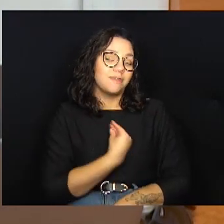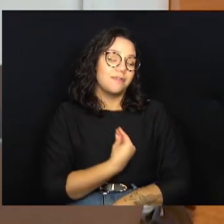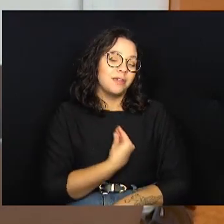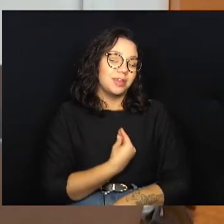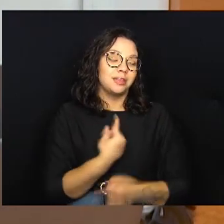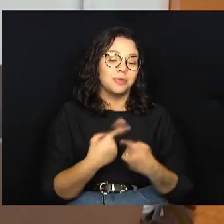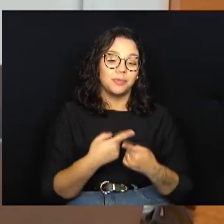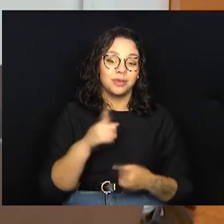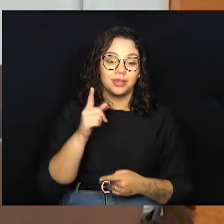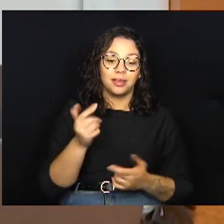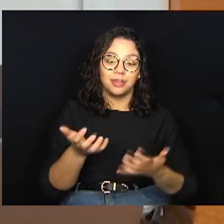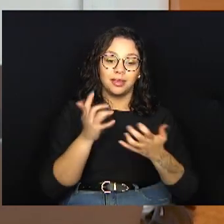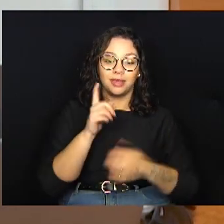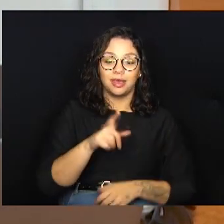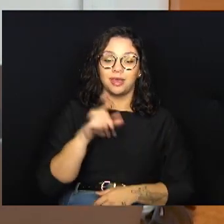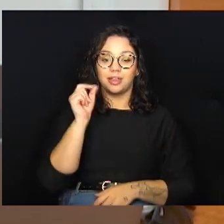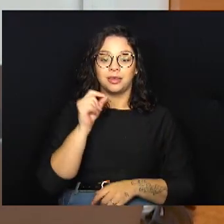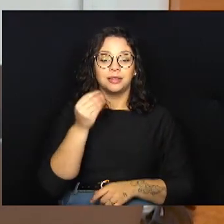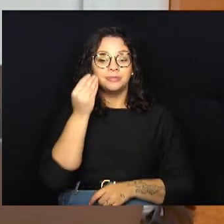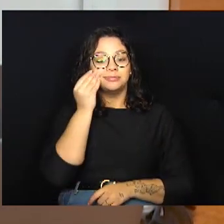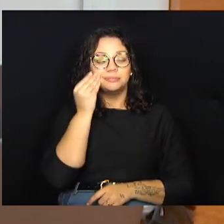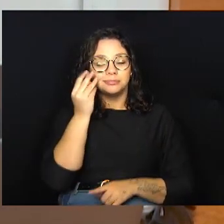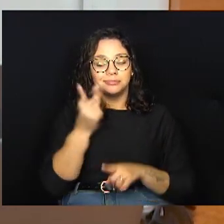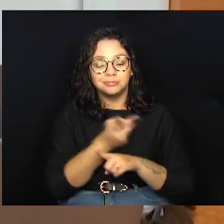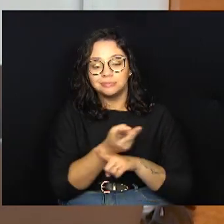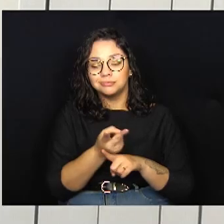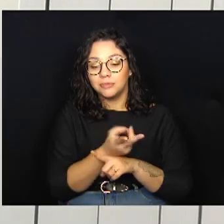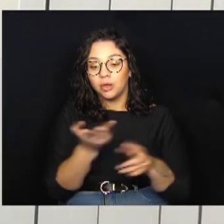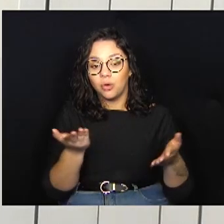que se quer e se busca hoje em dia.